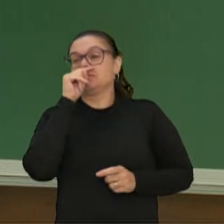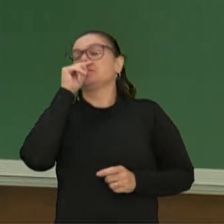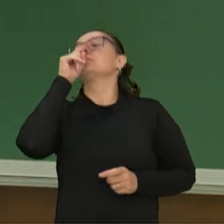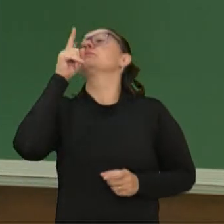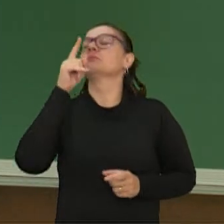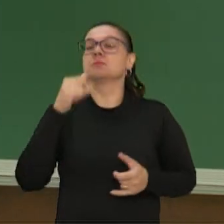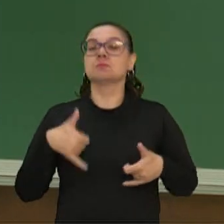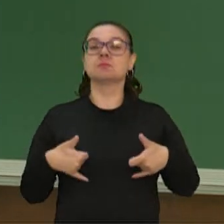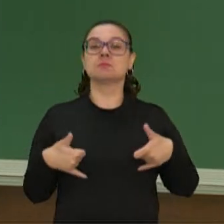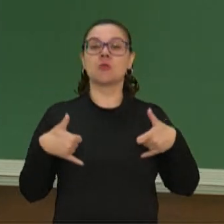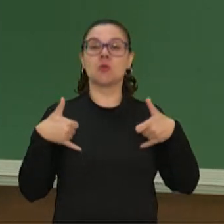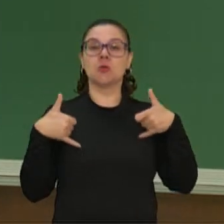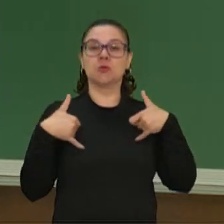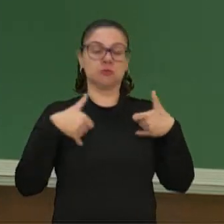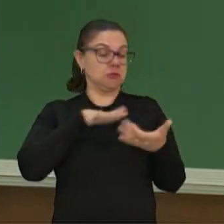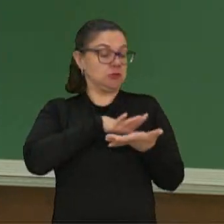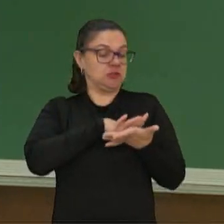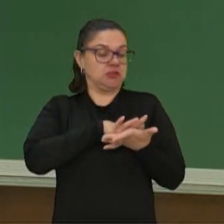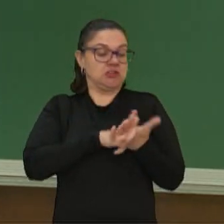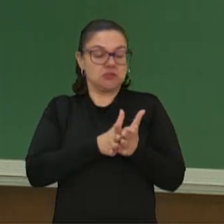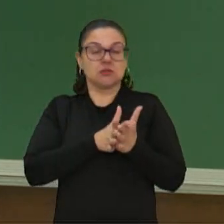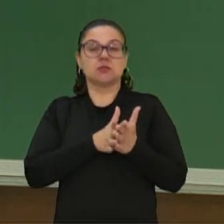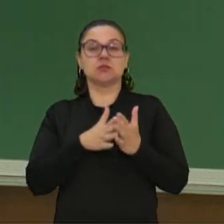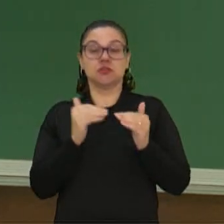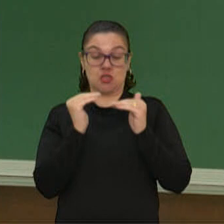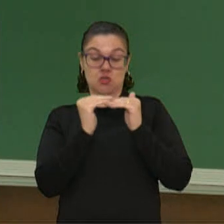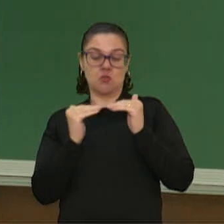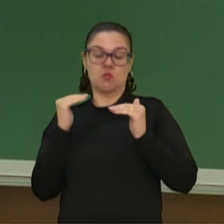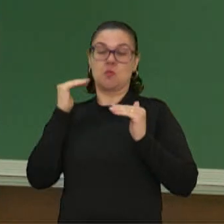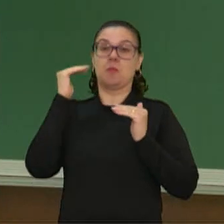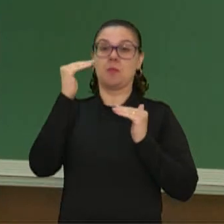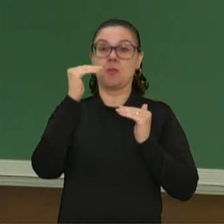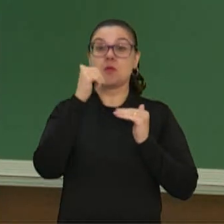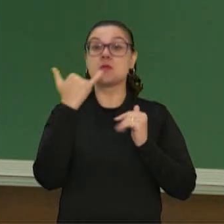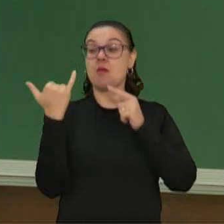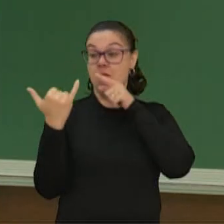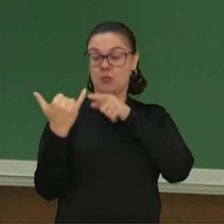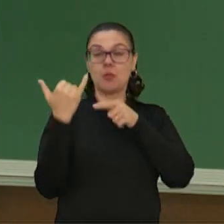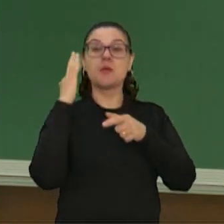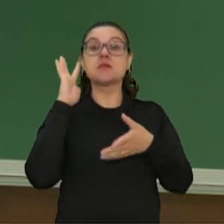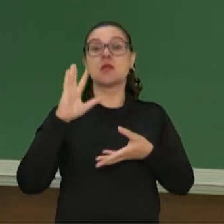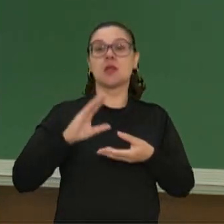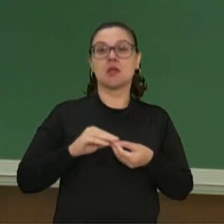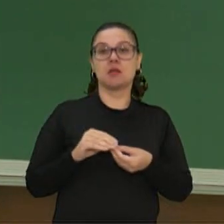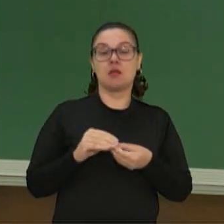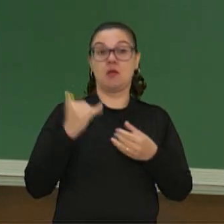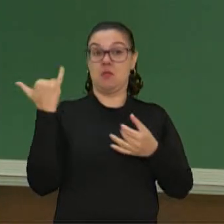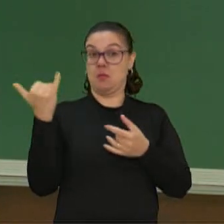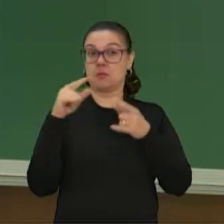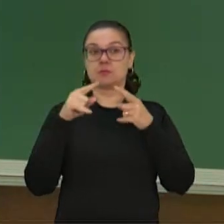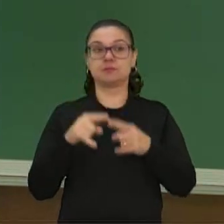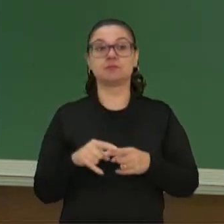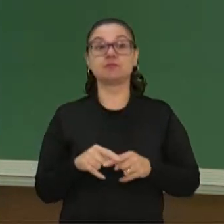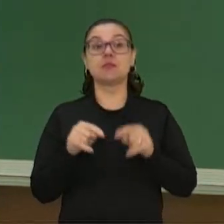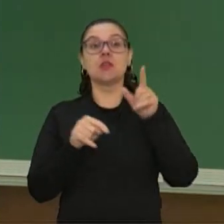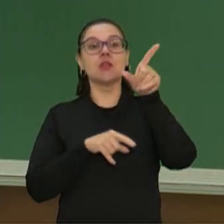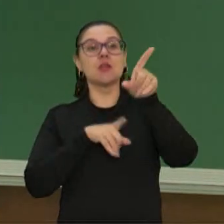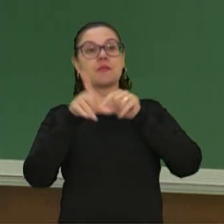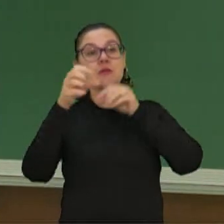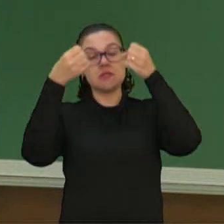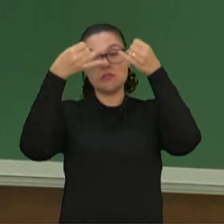opulência, né? Isso é muito importante para entender o efeito estético desse recurso. Esta escolha